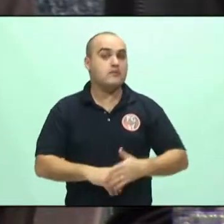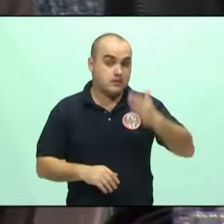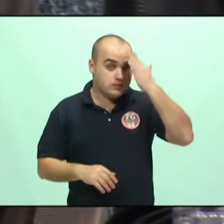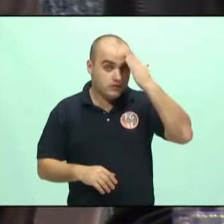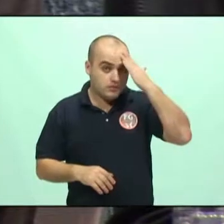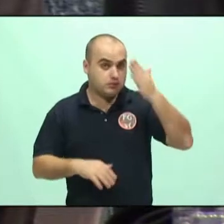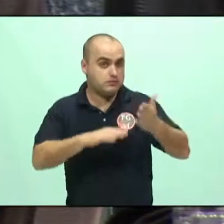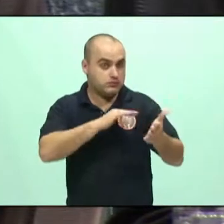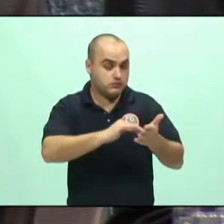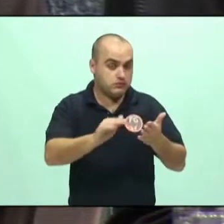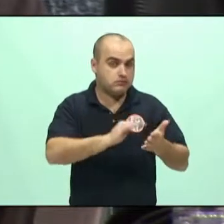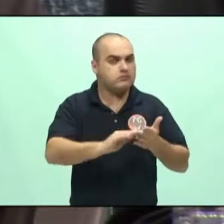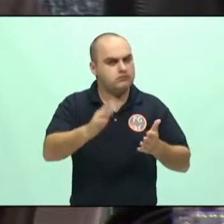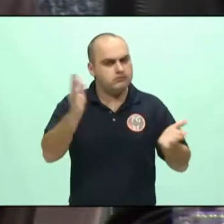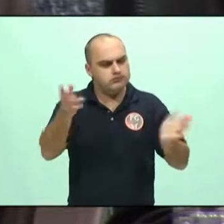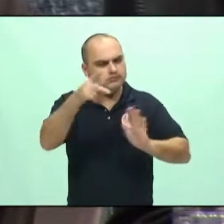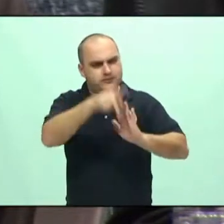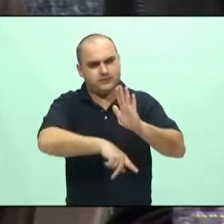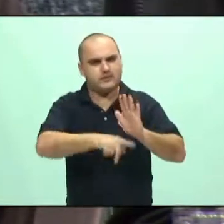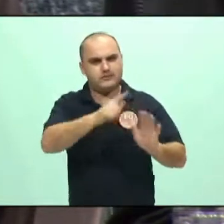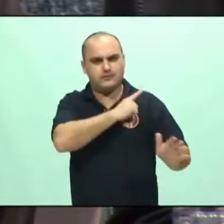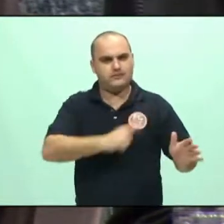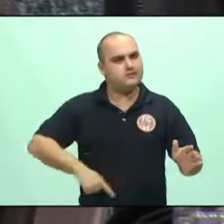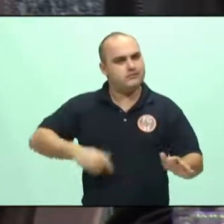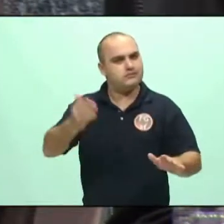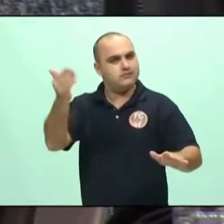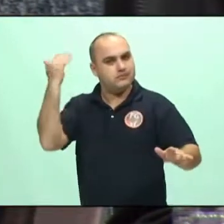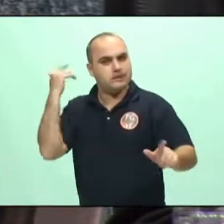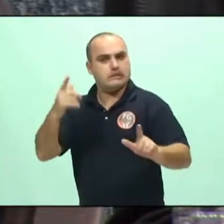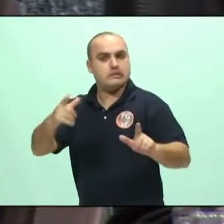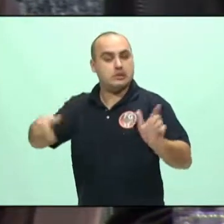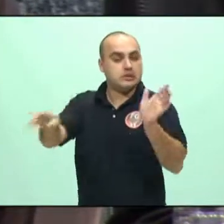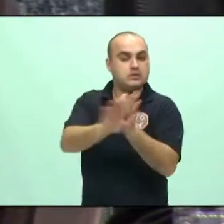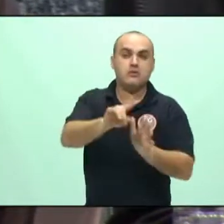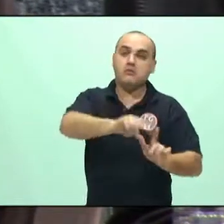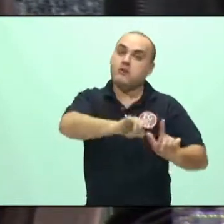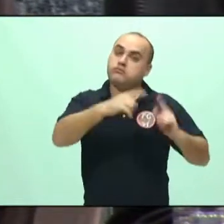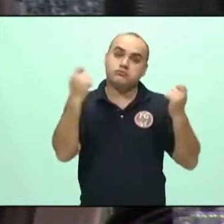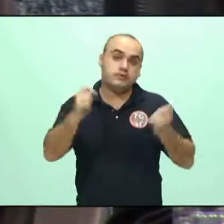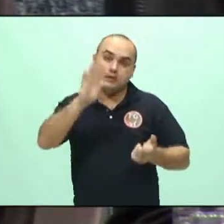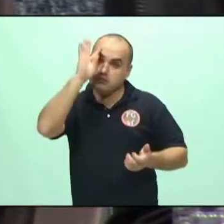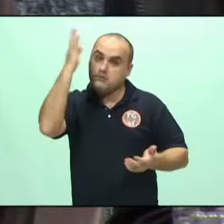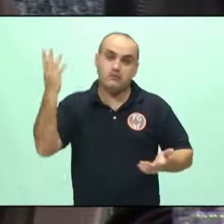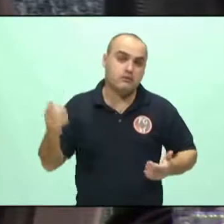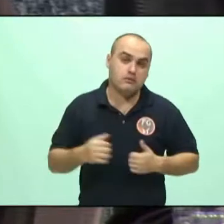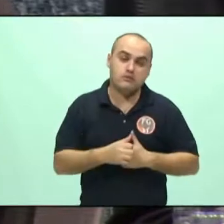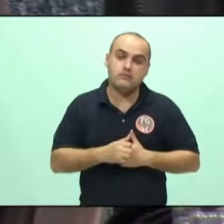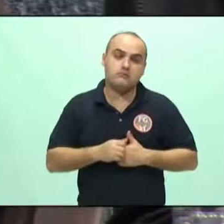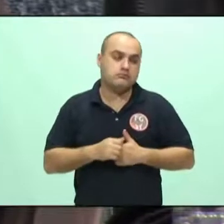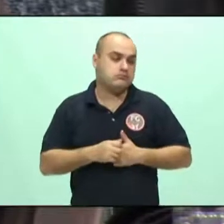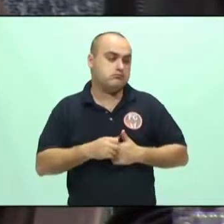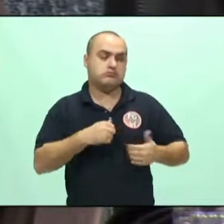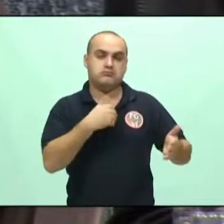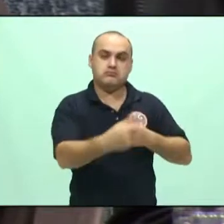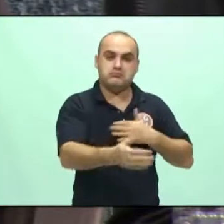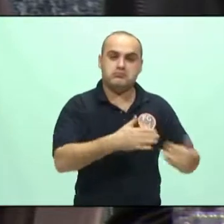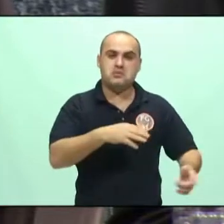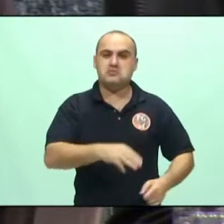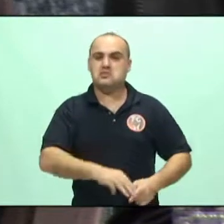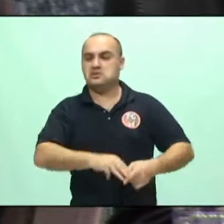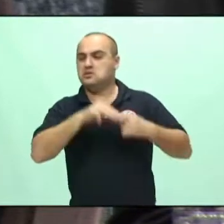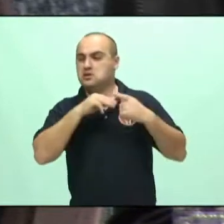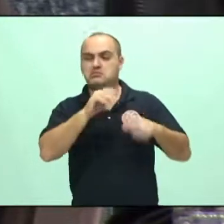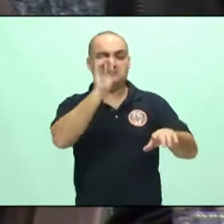herdou isso isso é um projeto do governo passado que tá vindo aí mas tem que ser resolvido no para o cidadão o cidadão não quer saber se é município